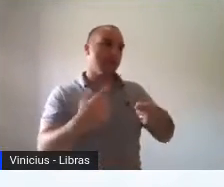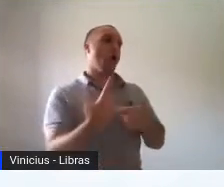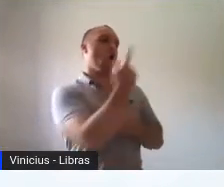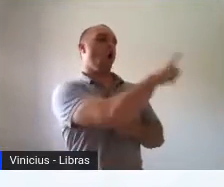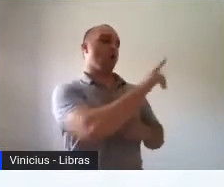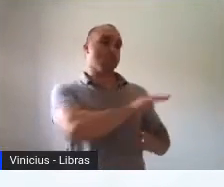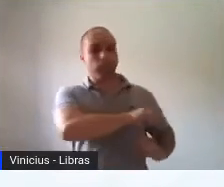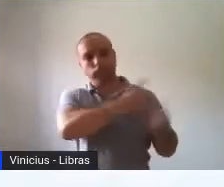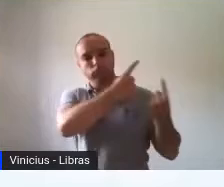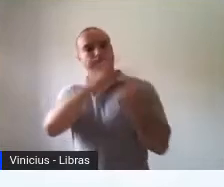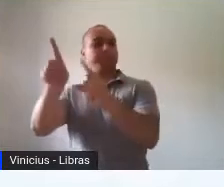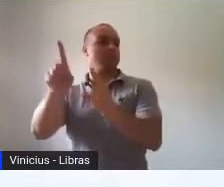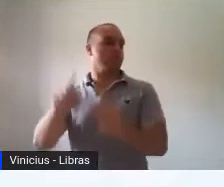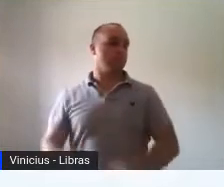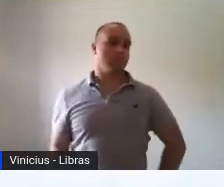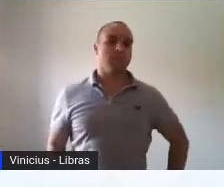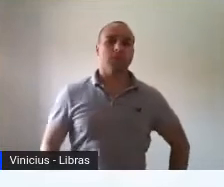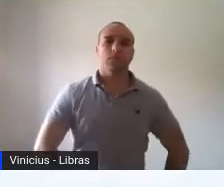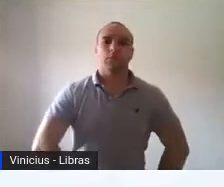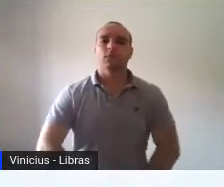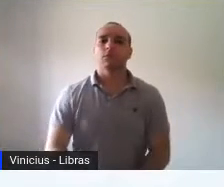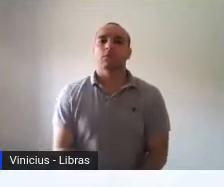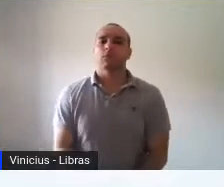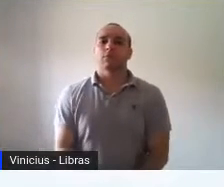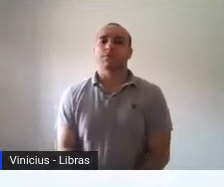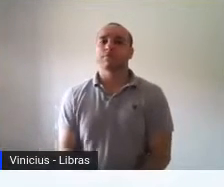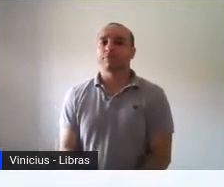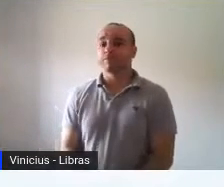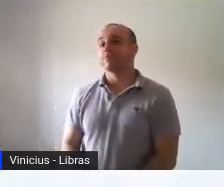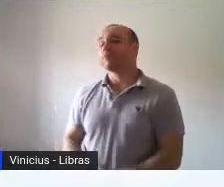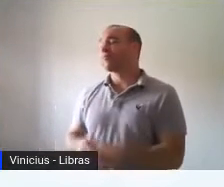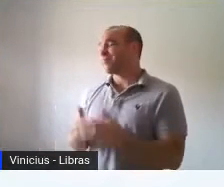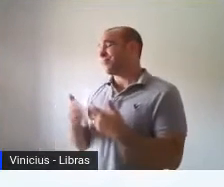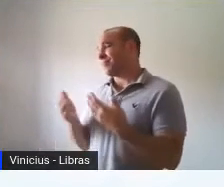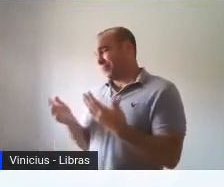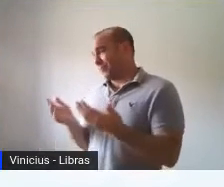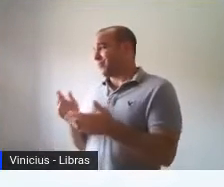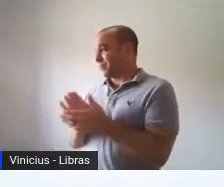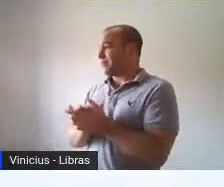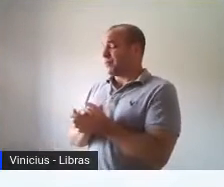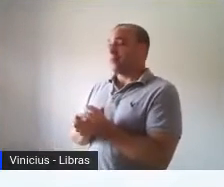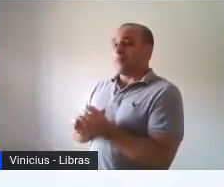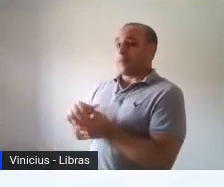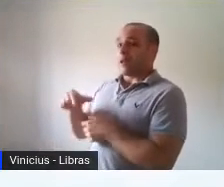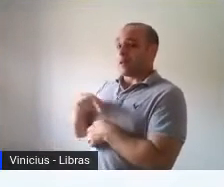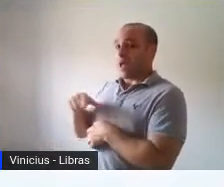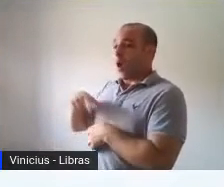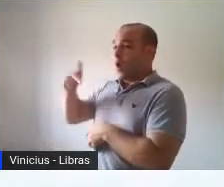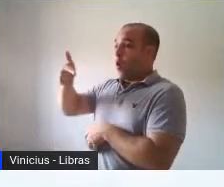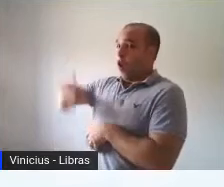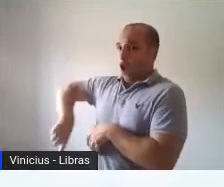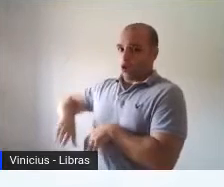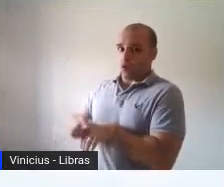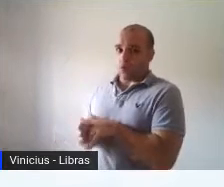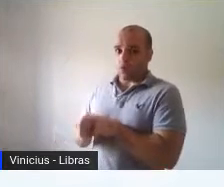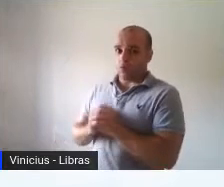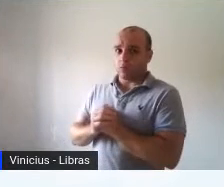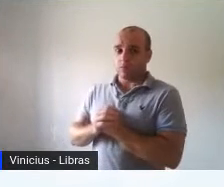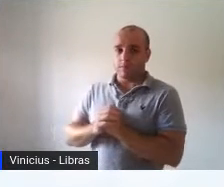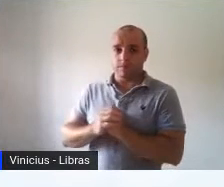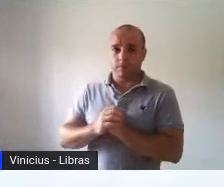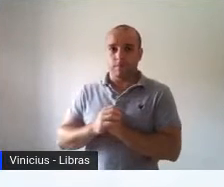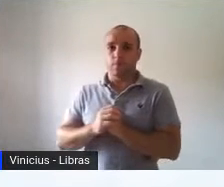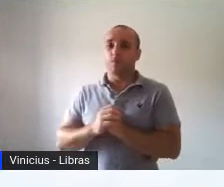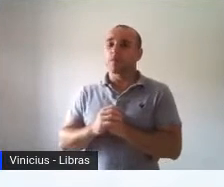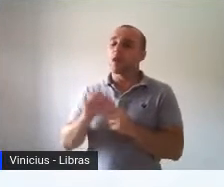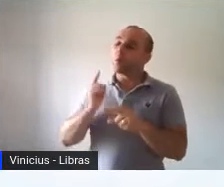você falou, É, é, é, é, pode falar, pode falar. Deixa eu falar um pouquinho dessa questão da Claro. inflação, né? Então, a princípio, o que, que se